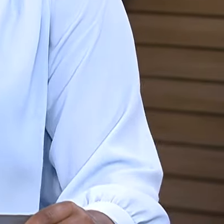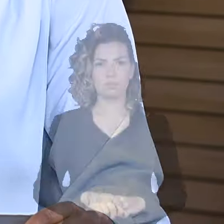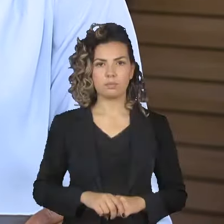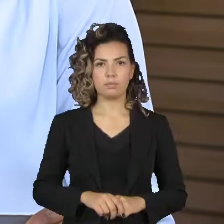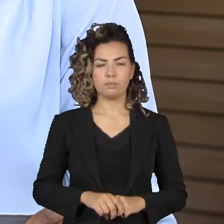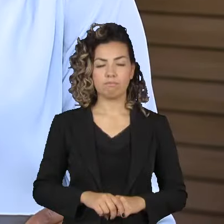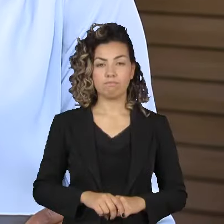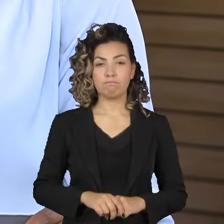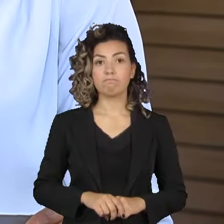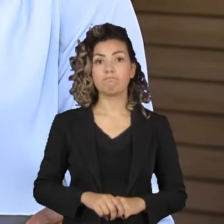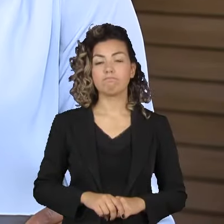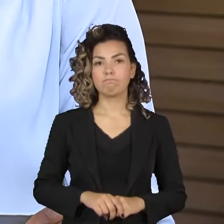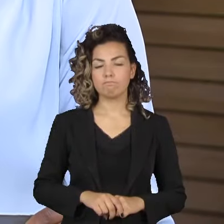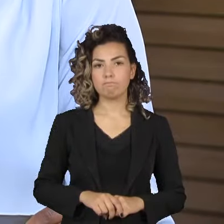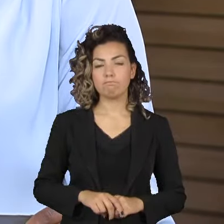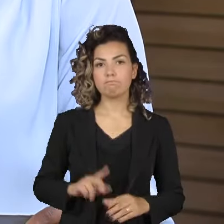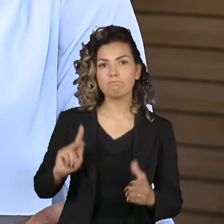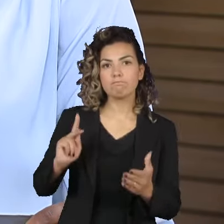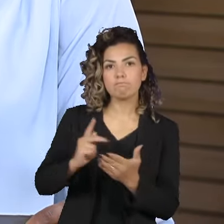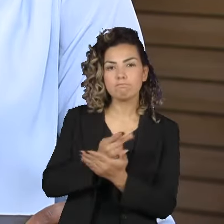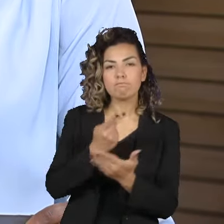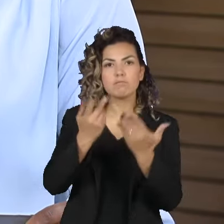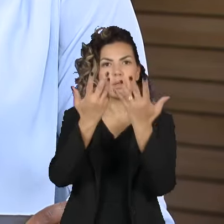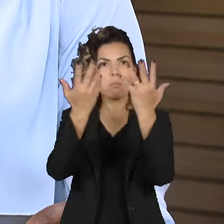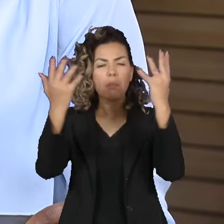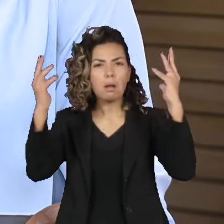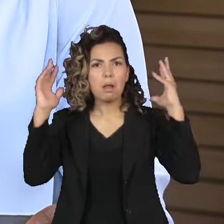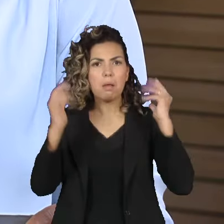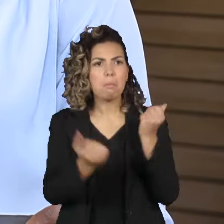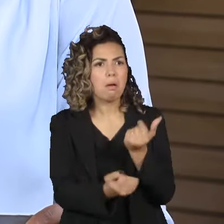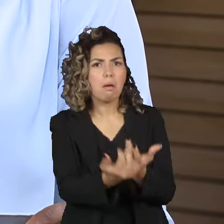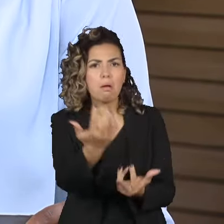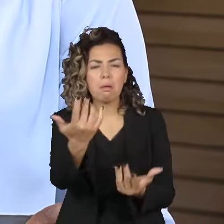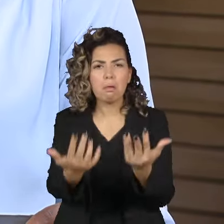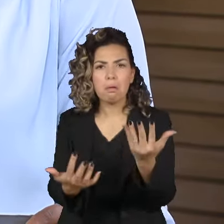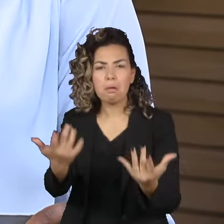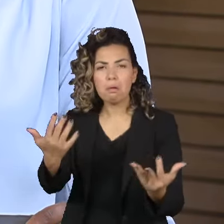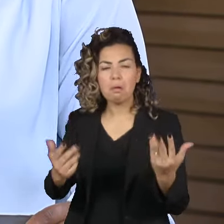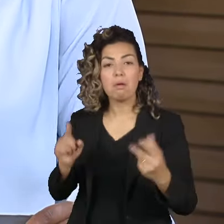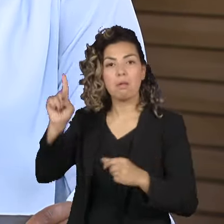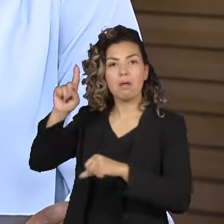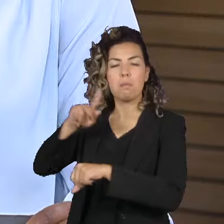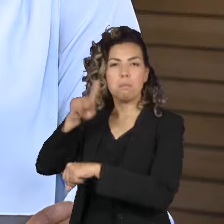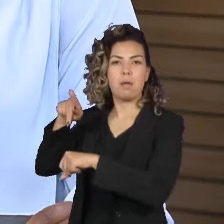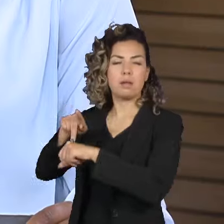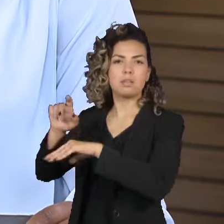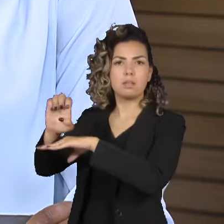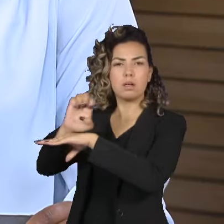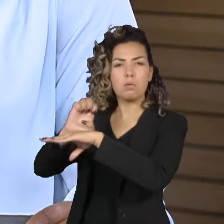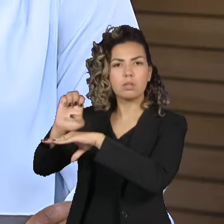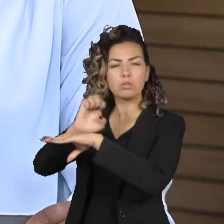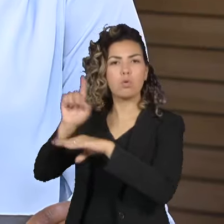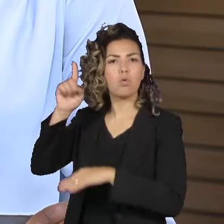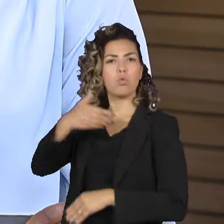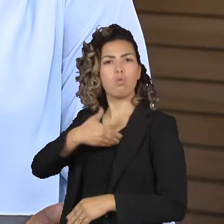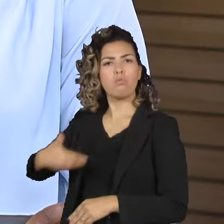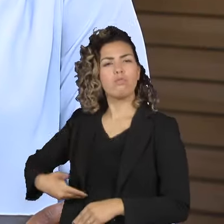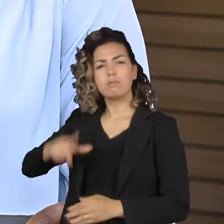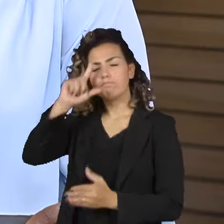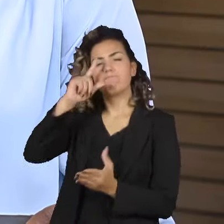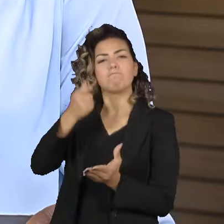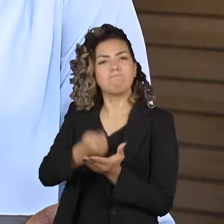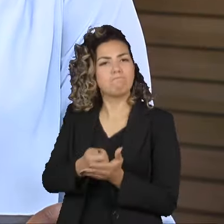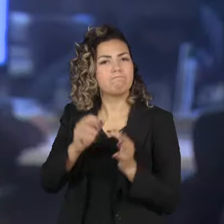Após enfrentar vários incêndios florestais, o governo do Equador anuncia apagões de energia durante a noite para controlar o